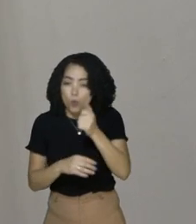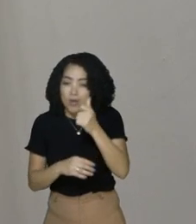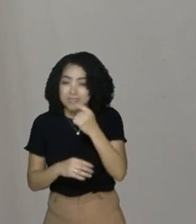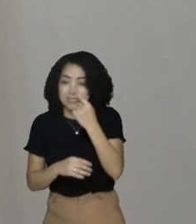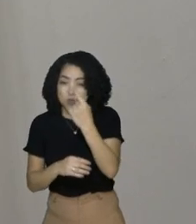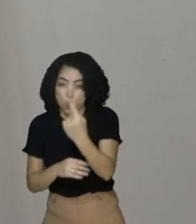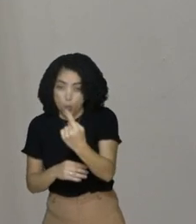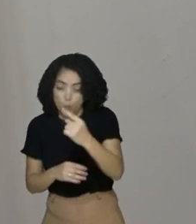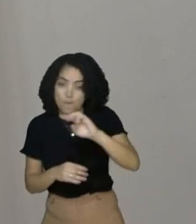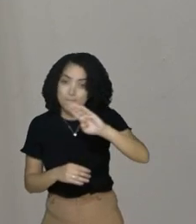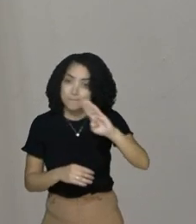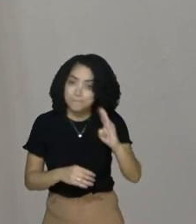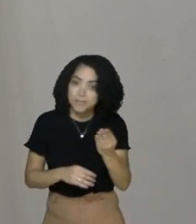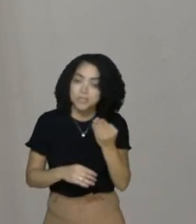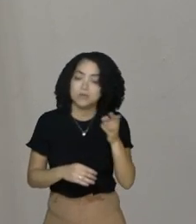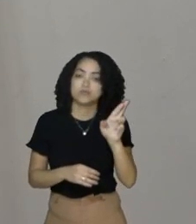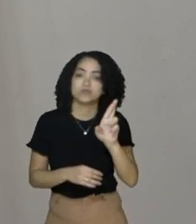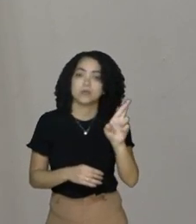1 bilhão de reais.